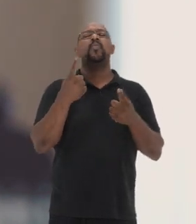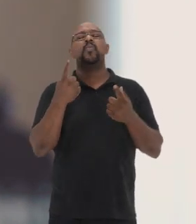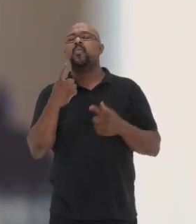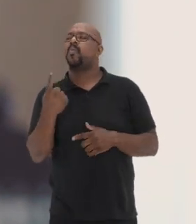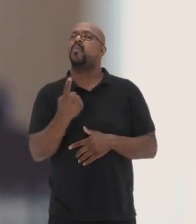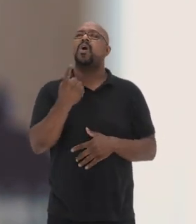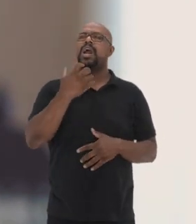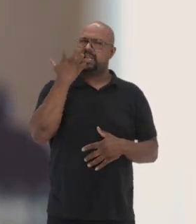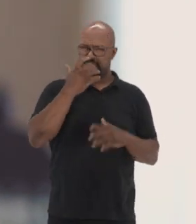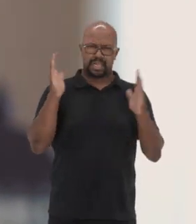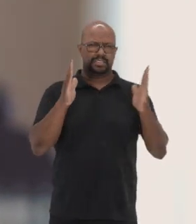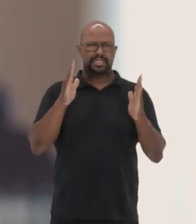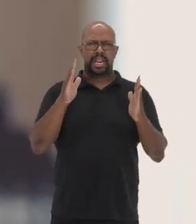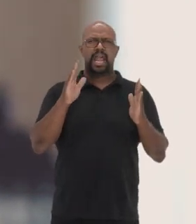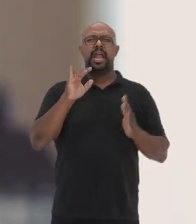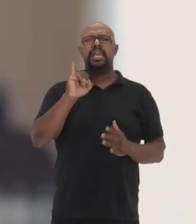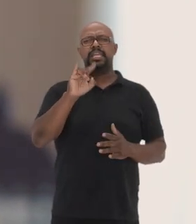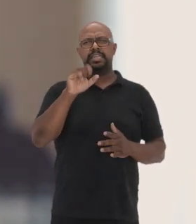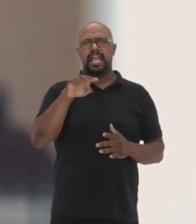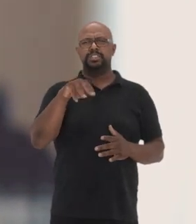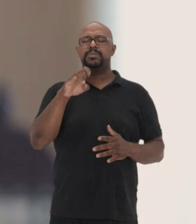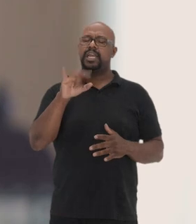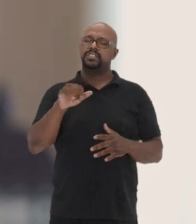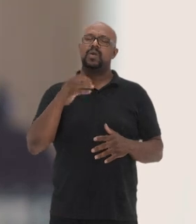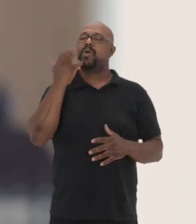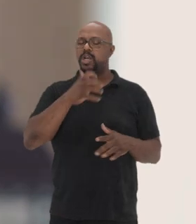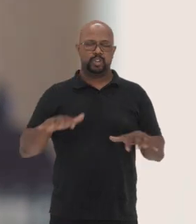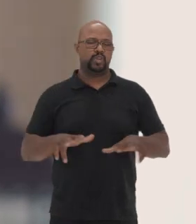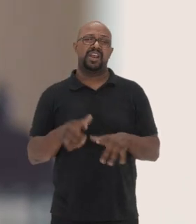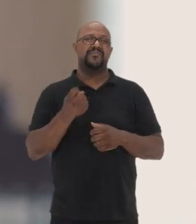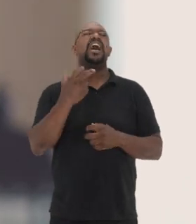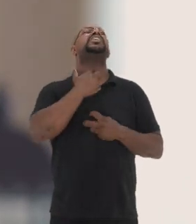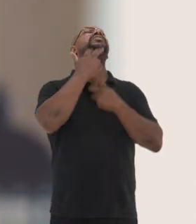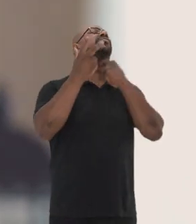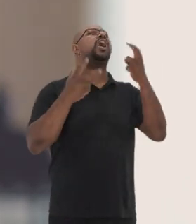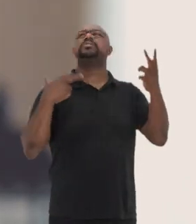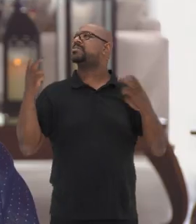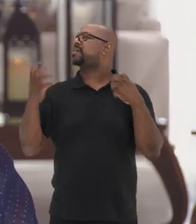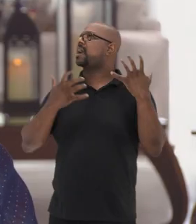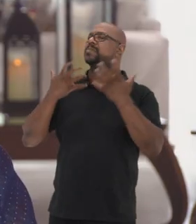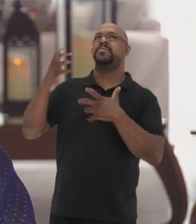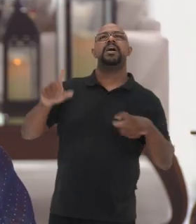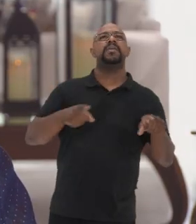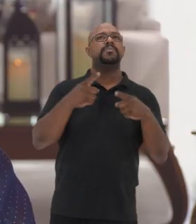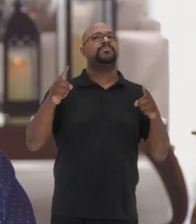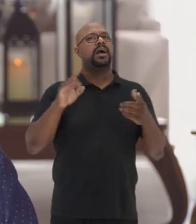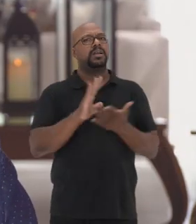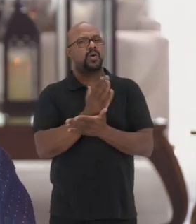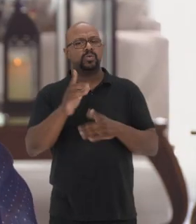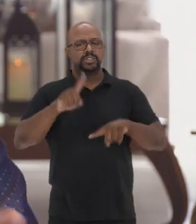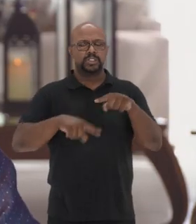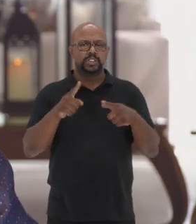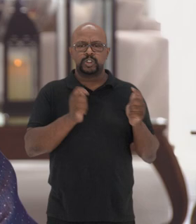cantados da idade média um canto de órgão várias vozes cantando ao mesmo tempo e a execução de